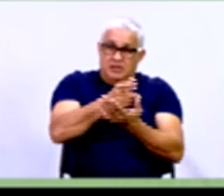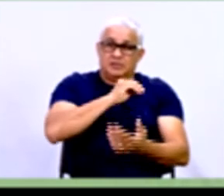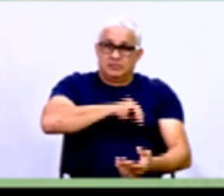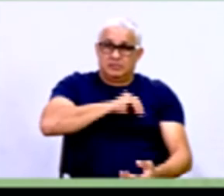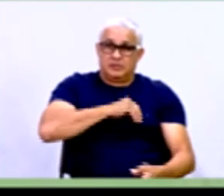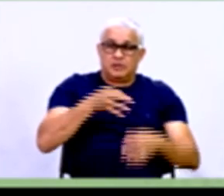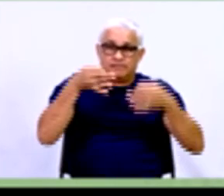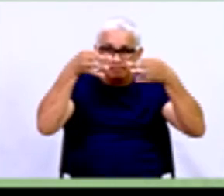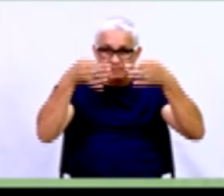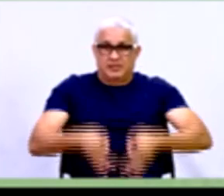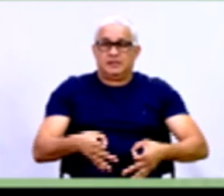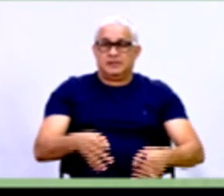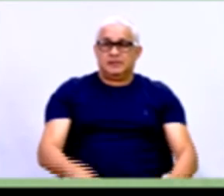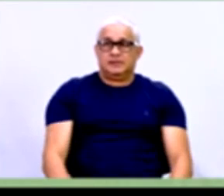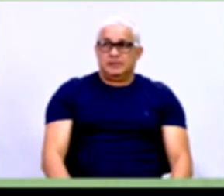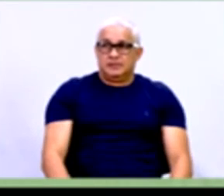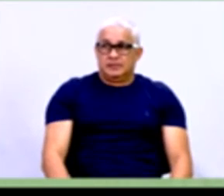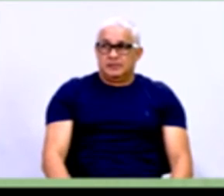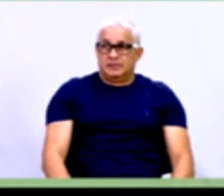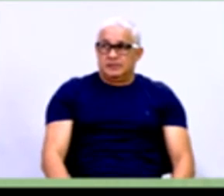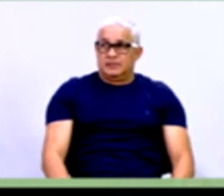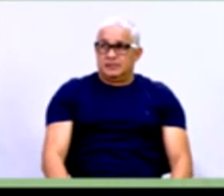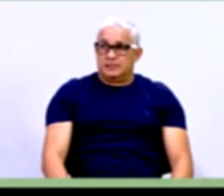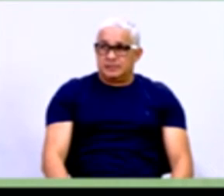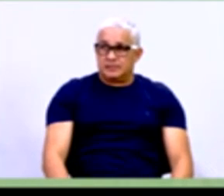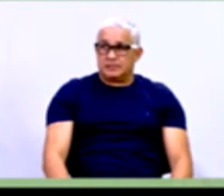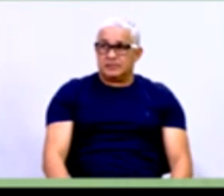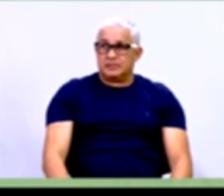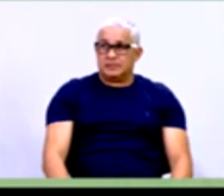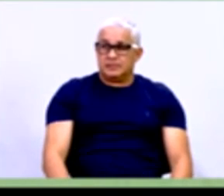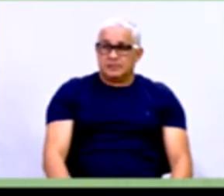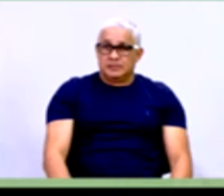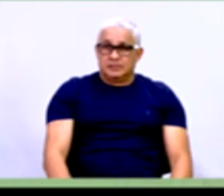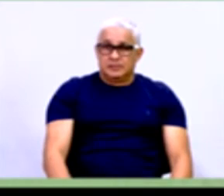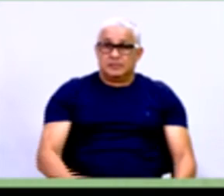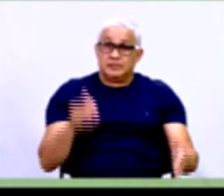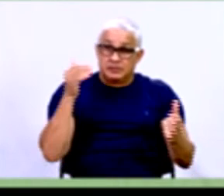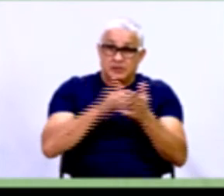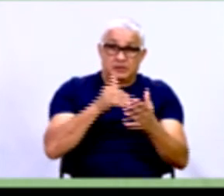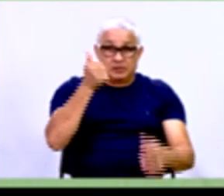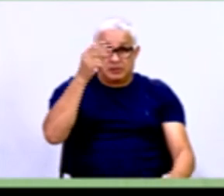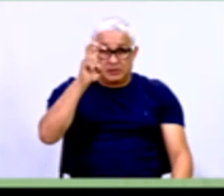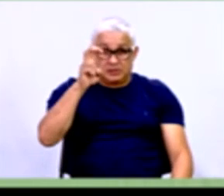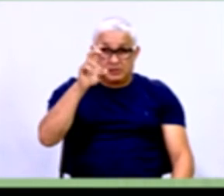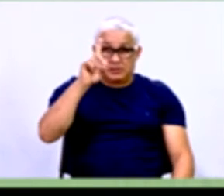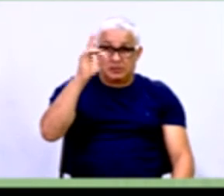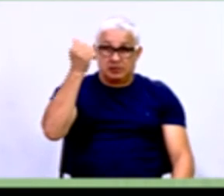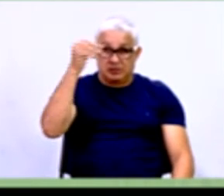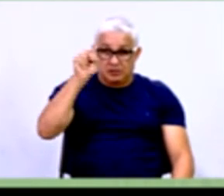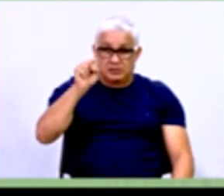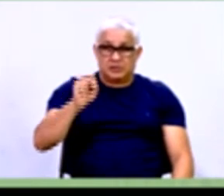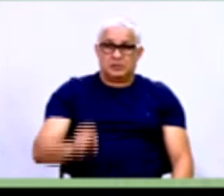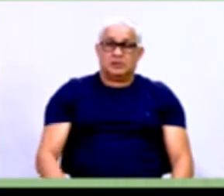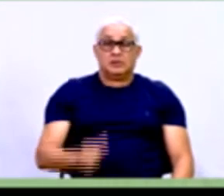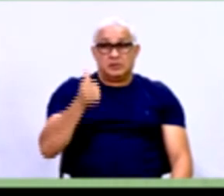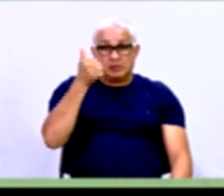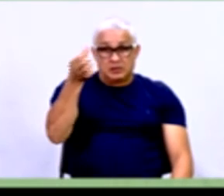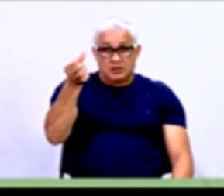correta. O tempo de afastamento deve ser custeado pelo empregador, não é? Até o 15º dia. A partir daí, então, vai ser custeado pela